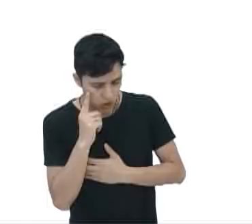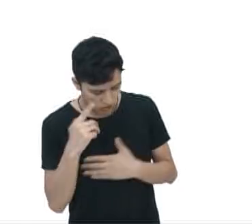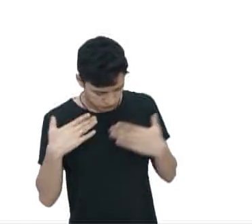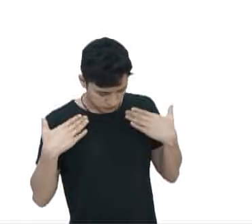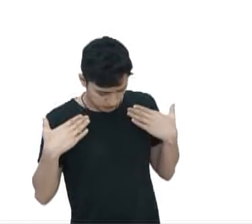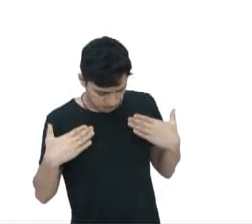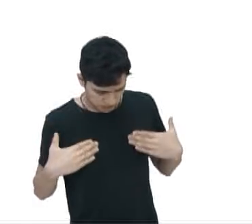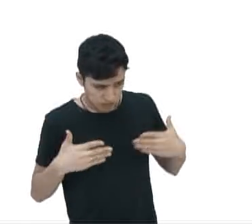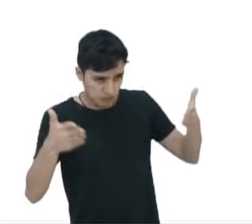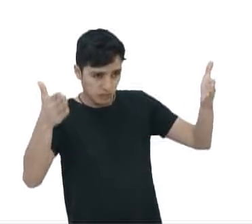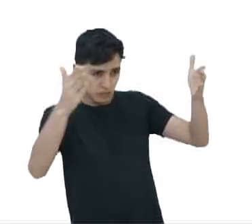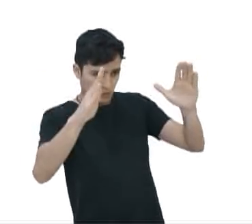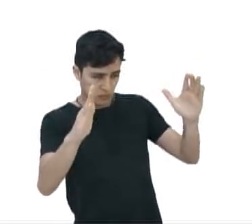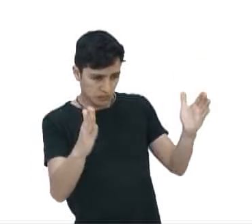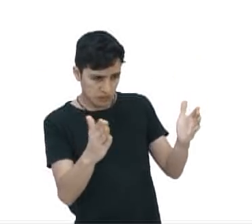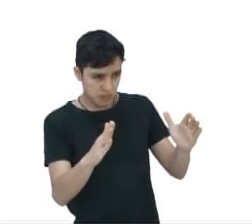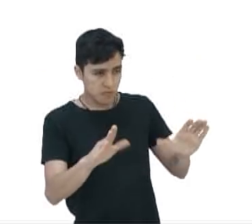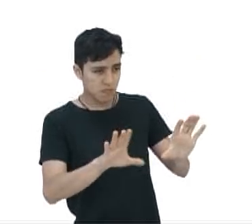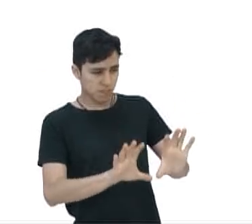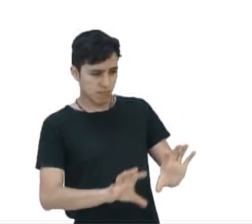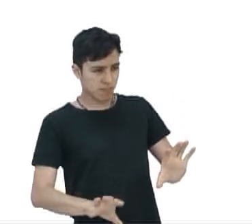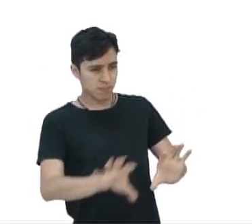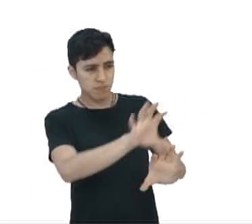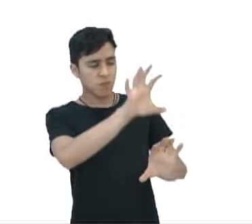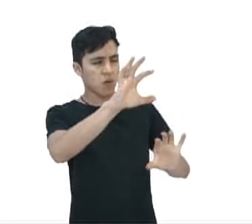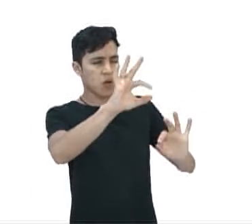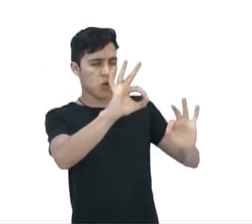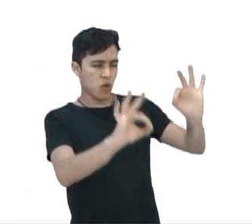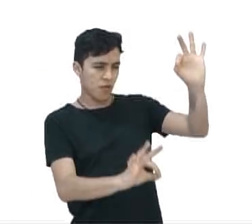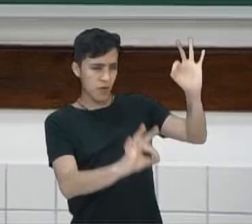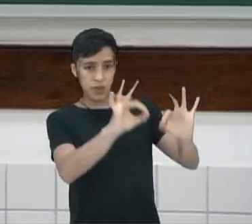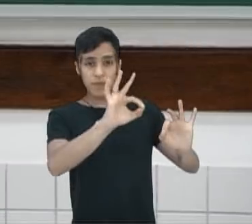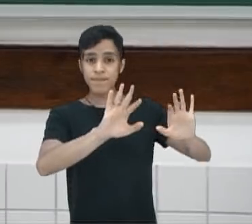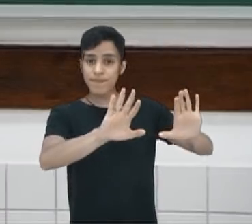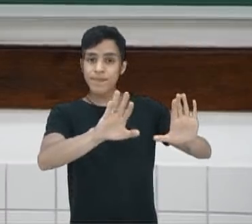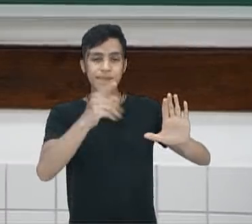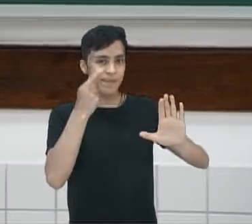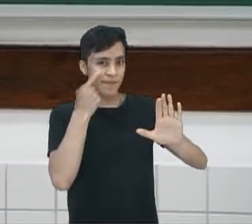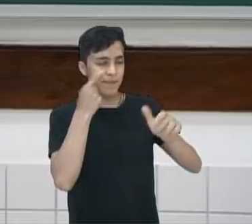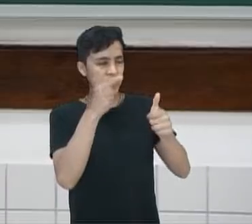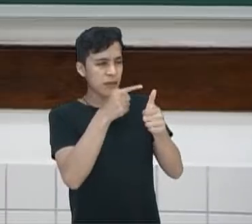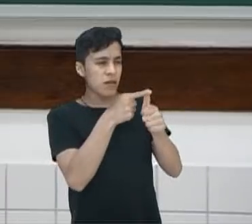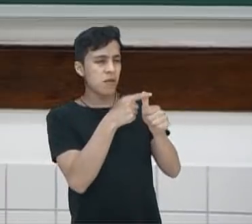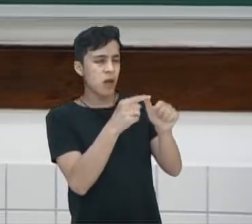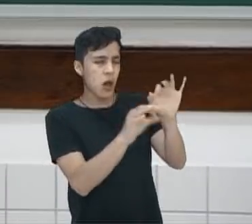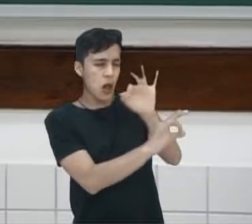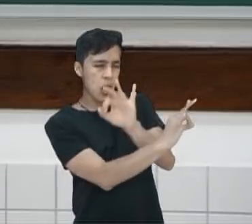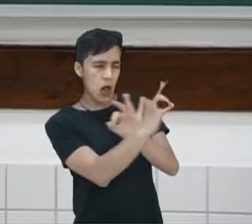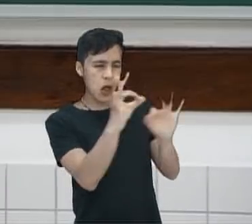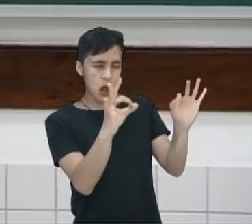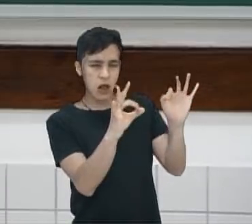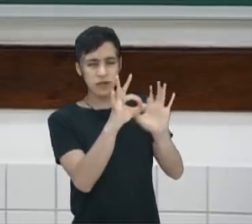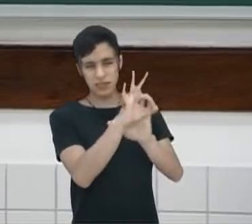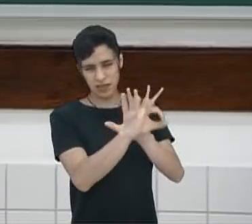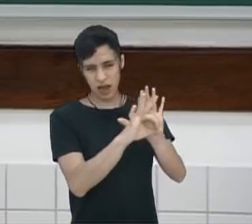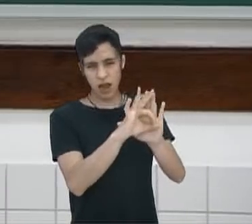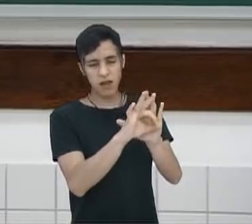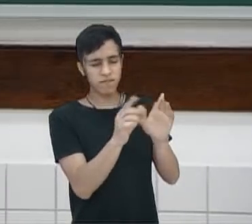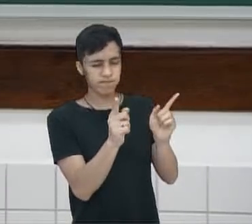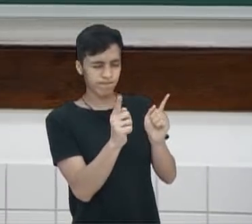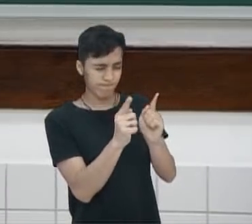corpo humano, né, ela acontece da seguinte forma. A gente tem estruturas muito pequenas, que são as células, que